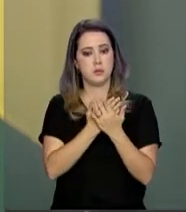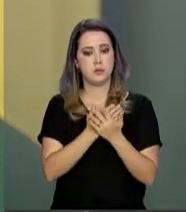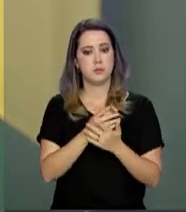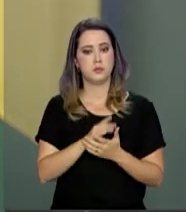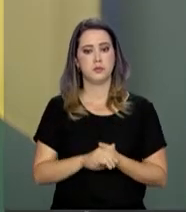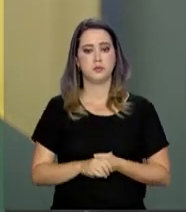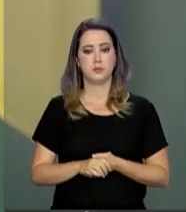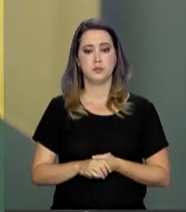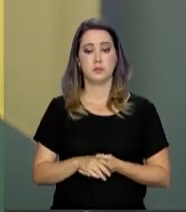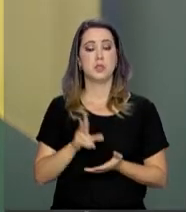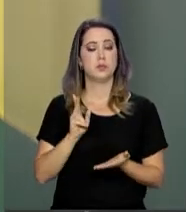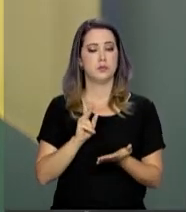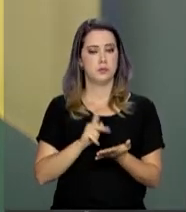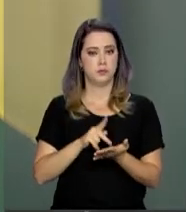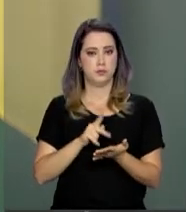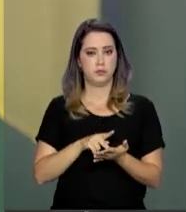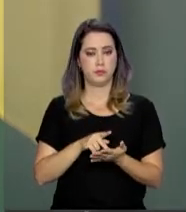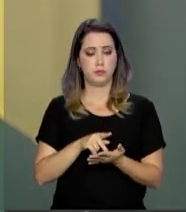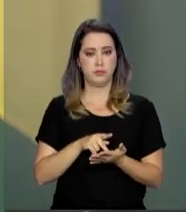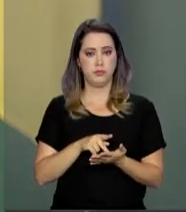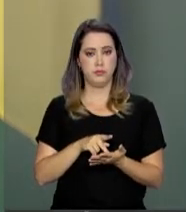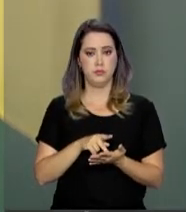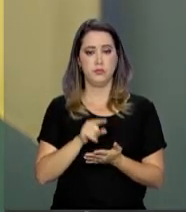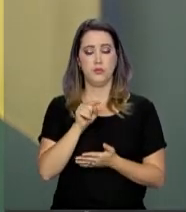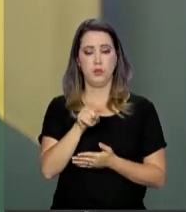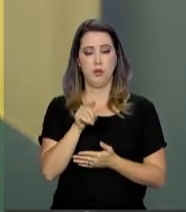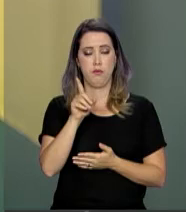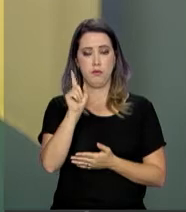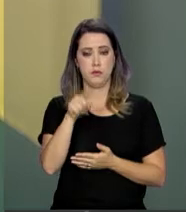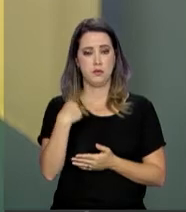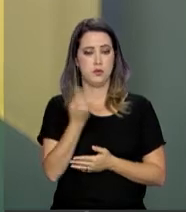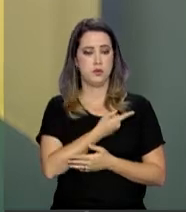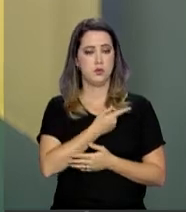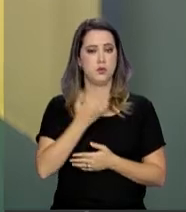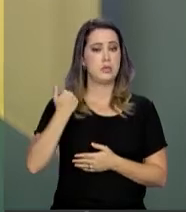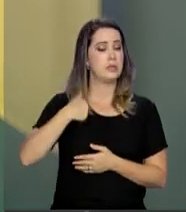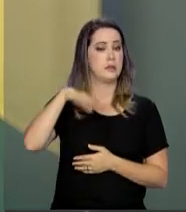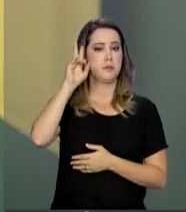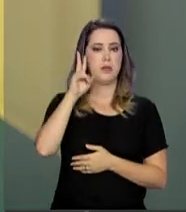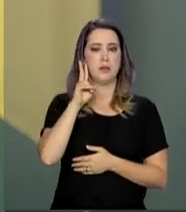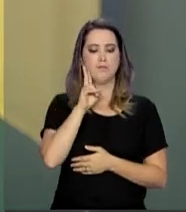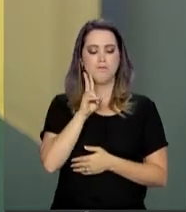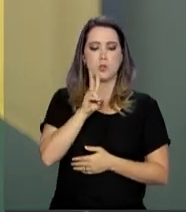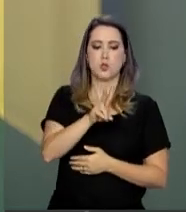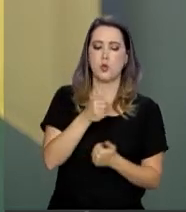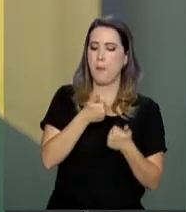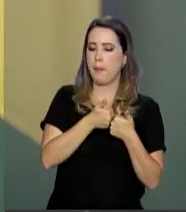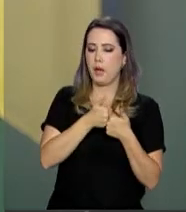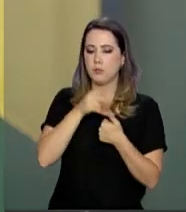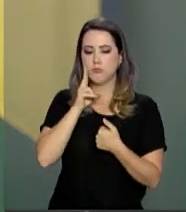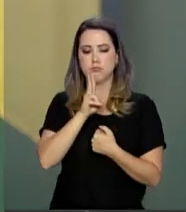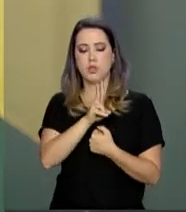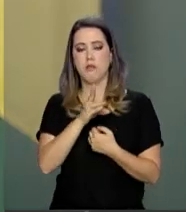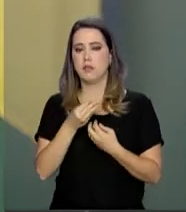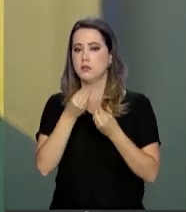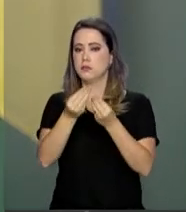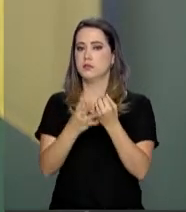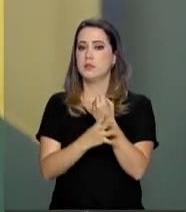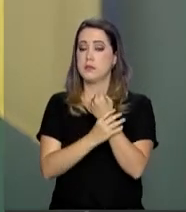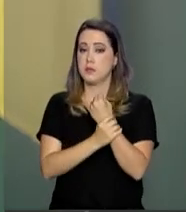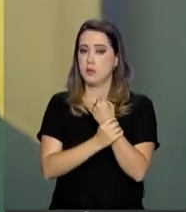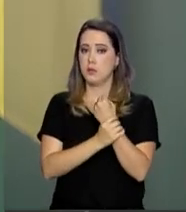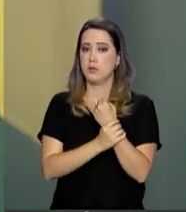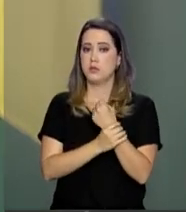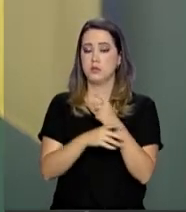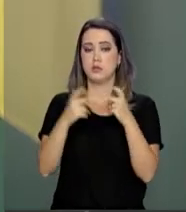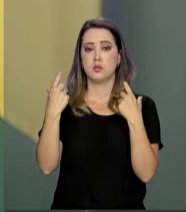na verdade exerce uva não quiserem nós seremos mais vigilantes para assegurar a